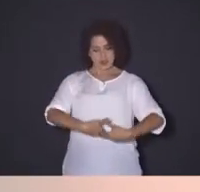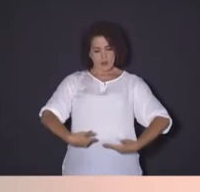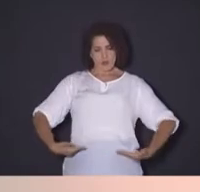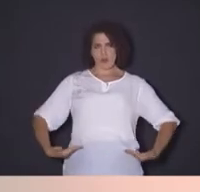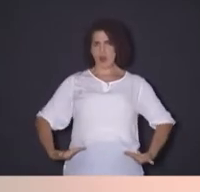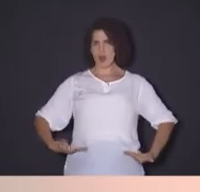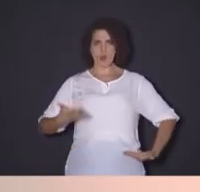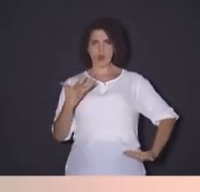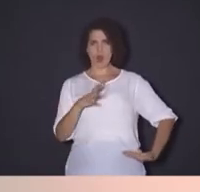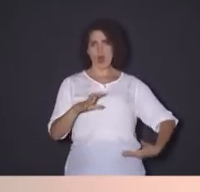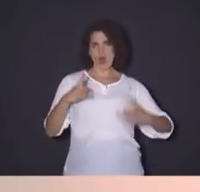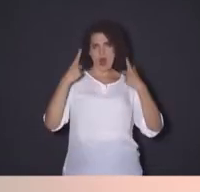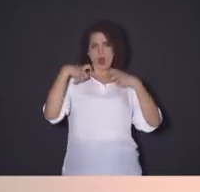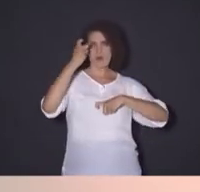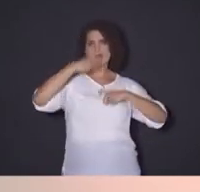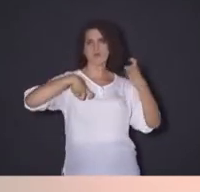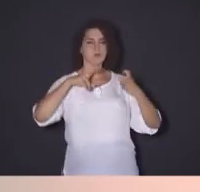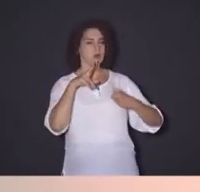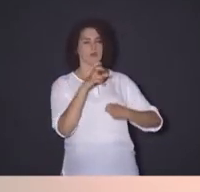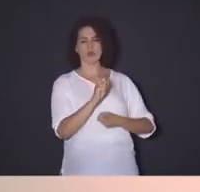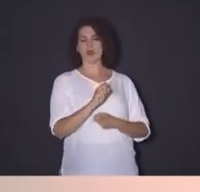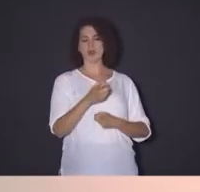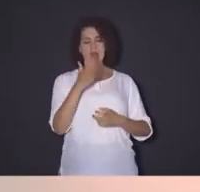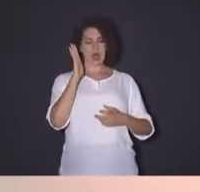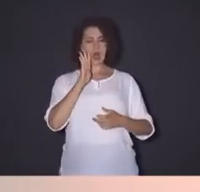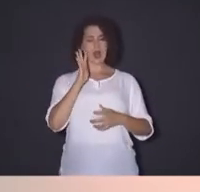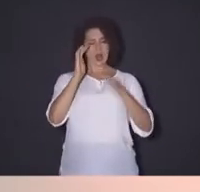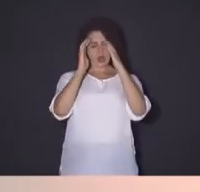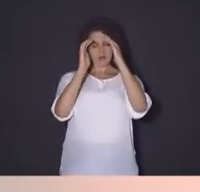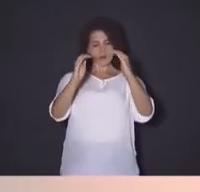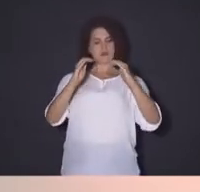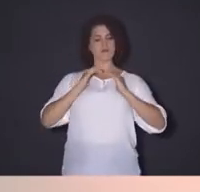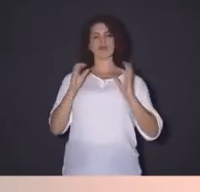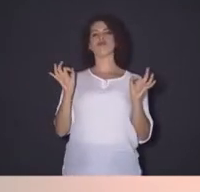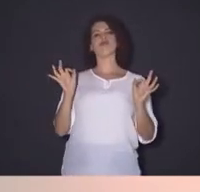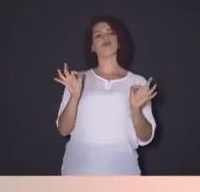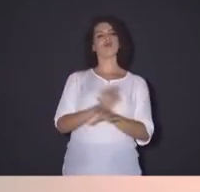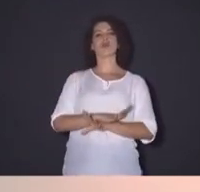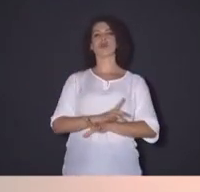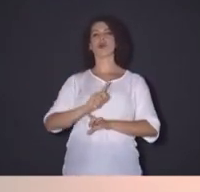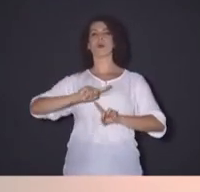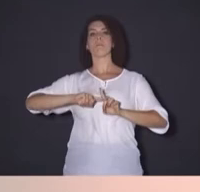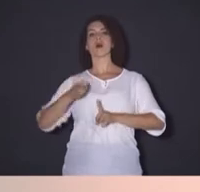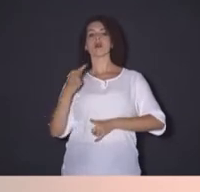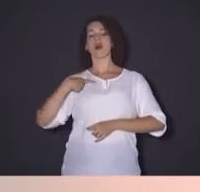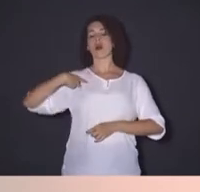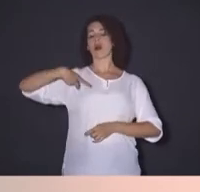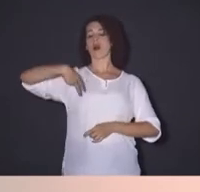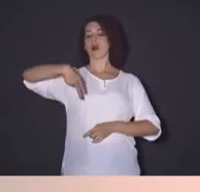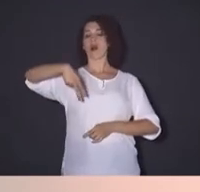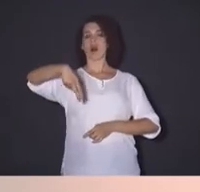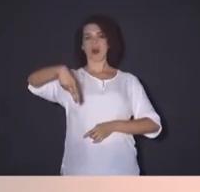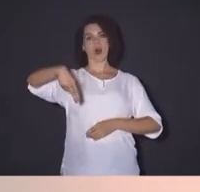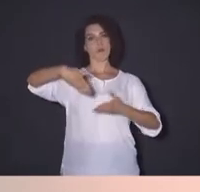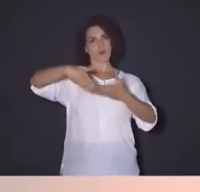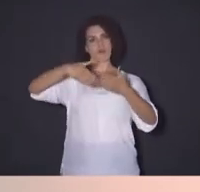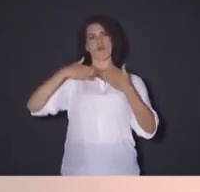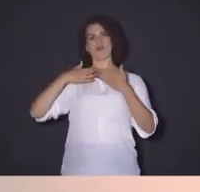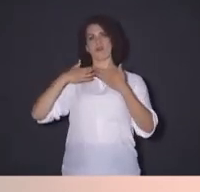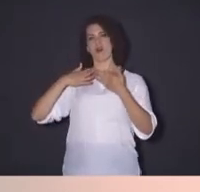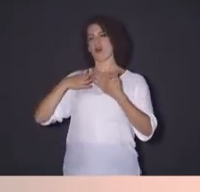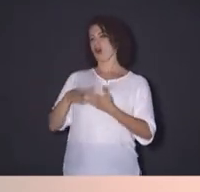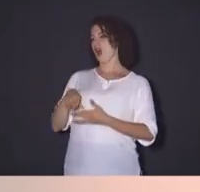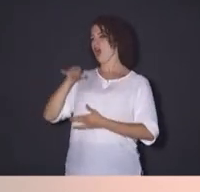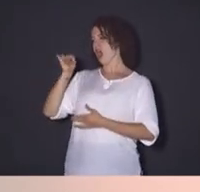ser violentada. É claro que eu me respeito, isso é o suficiente. Mas se eu passar na rua, não solte cantada